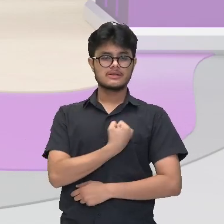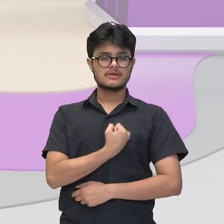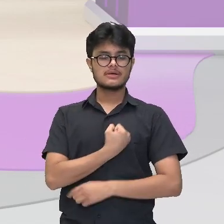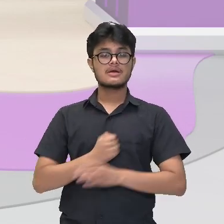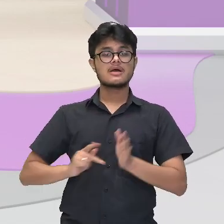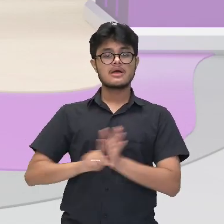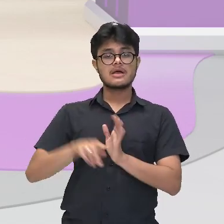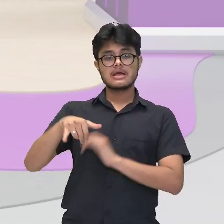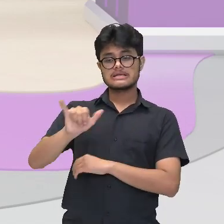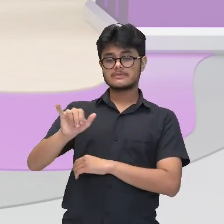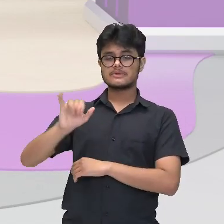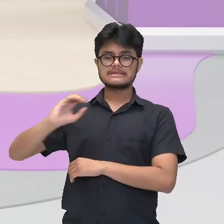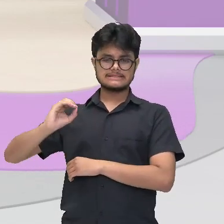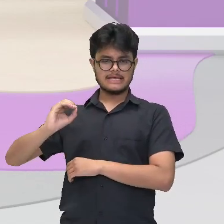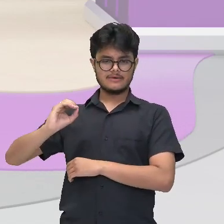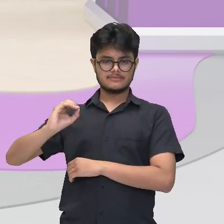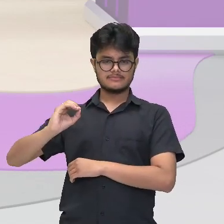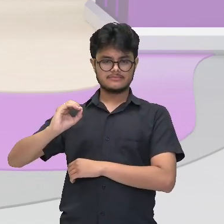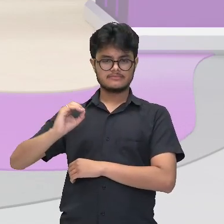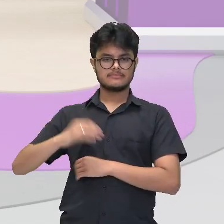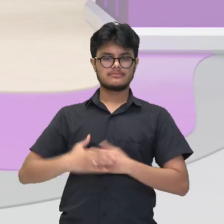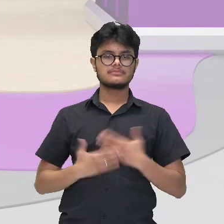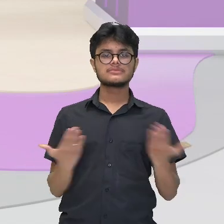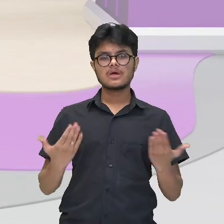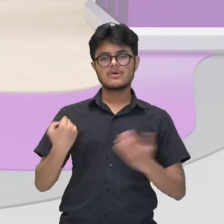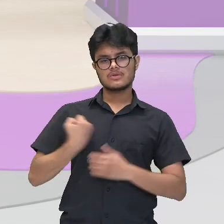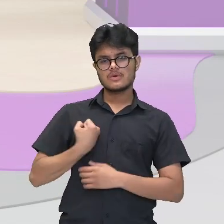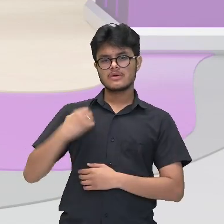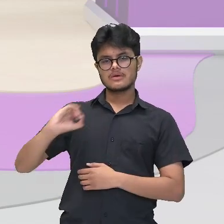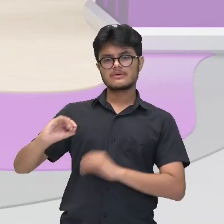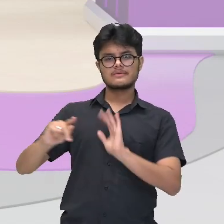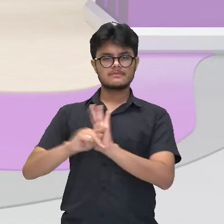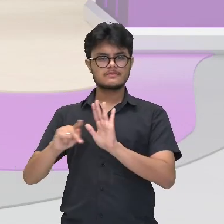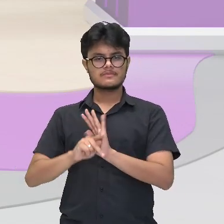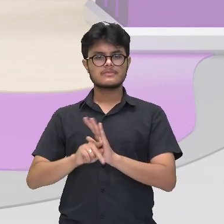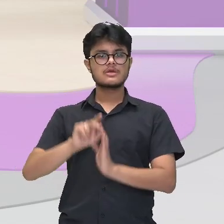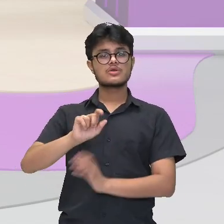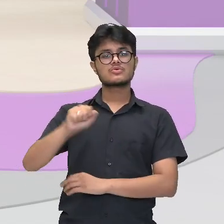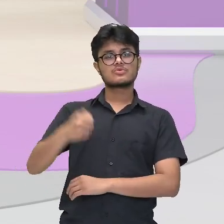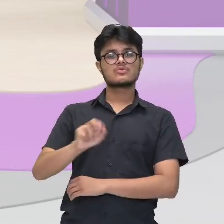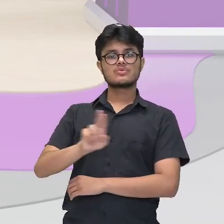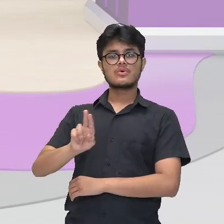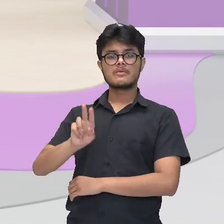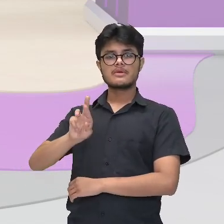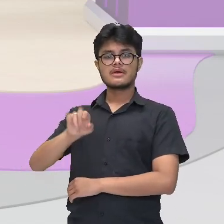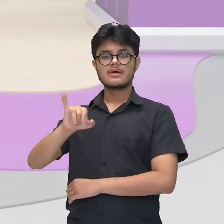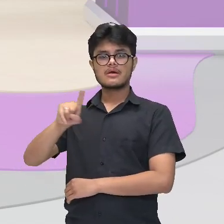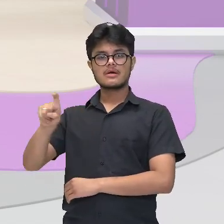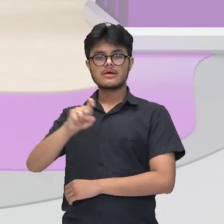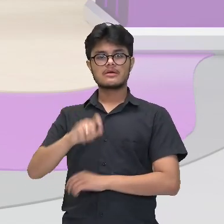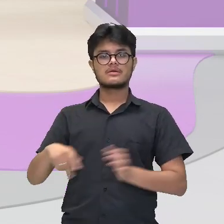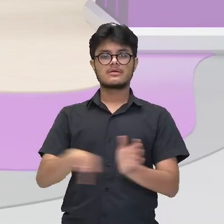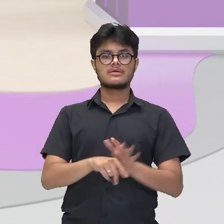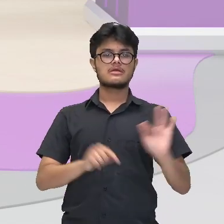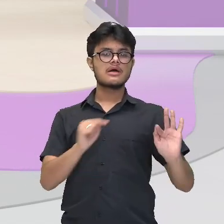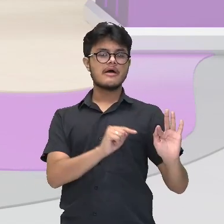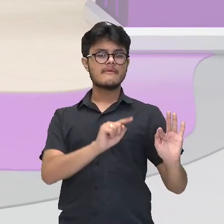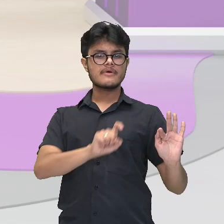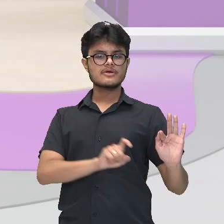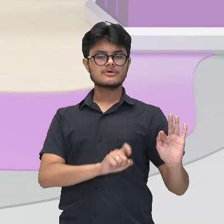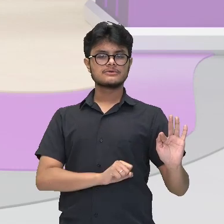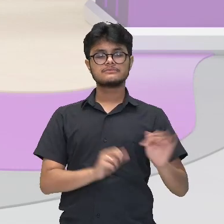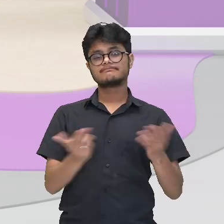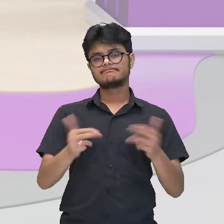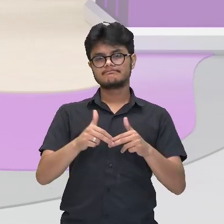deixar meu y igual a 0. Então, esse valor de x que a gente vai chamar de raiz de uma função afim, né? E aí a